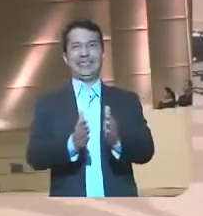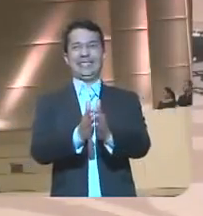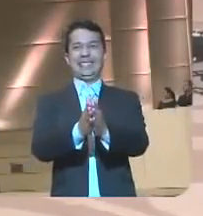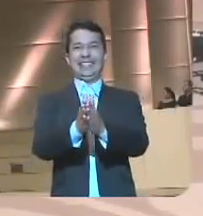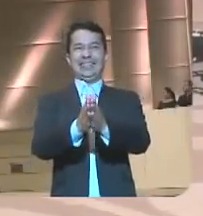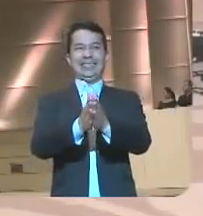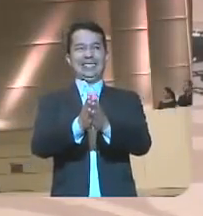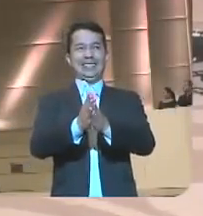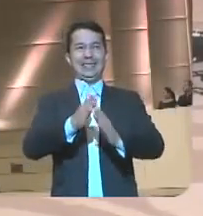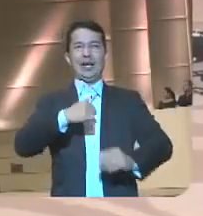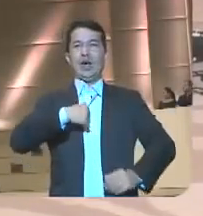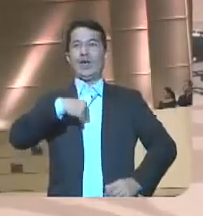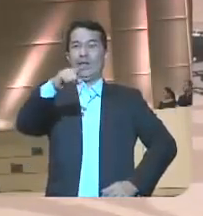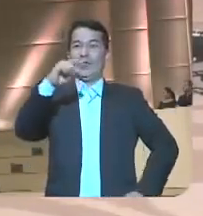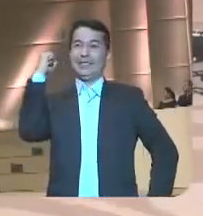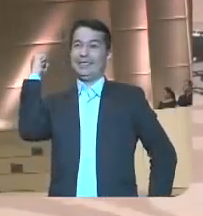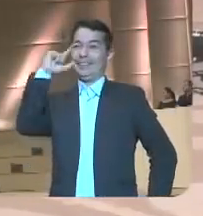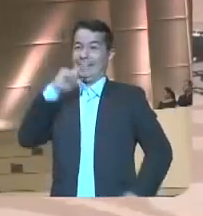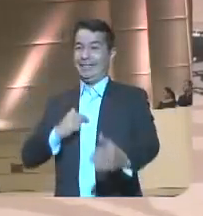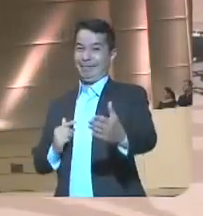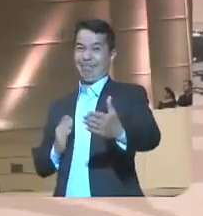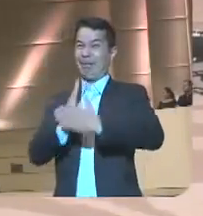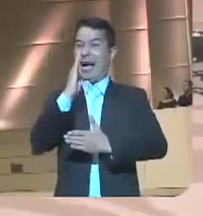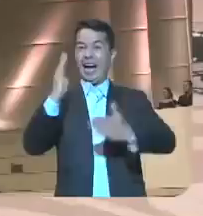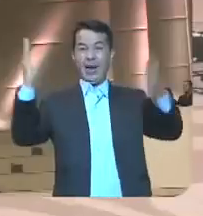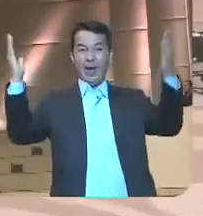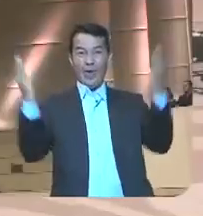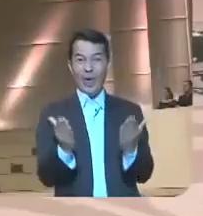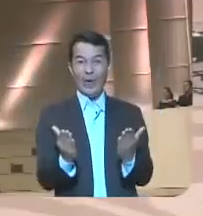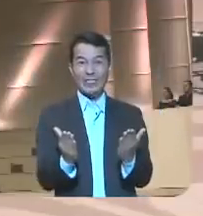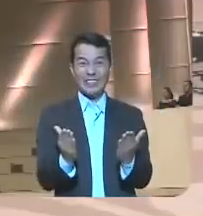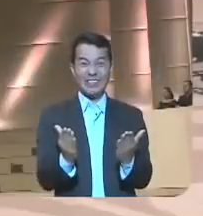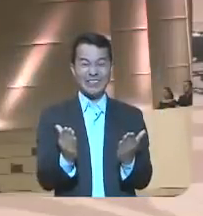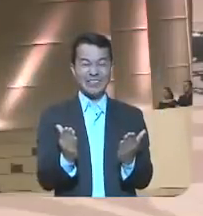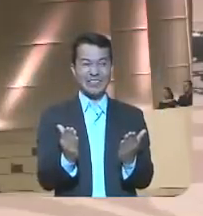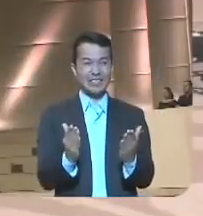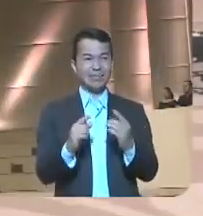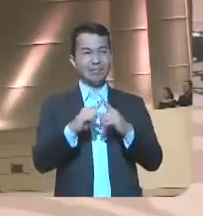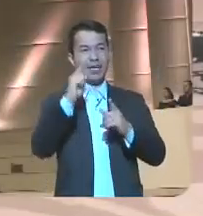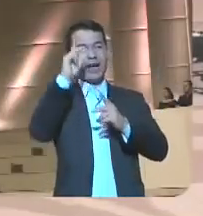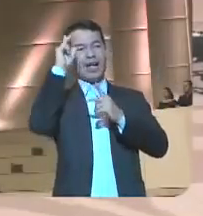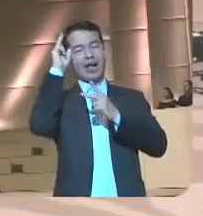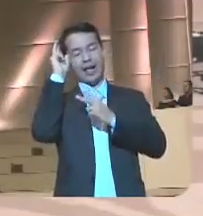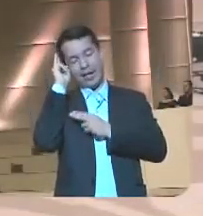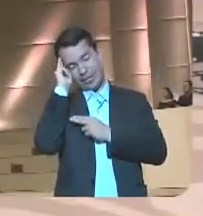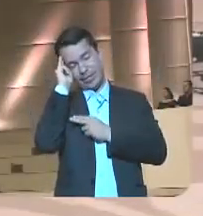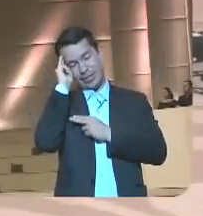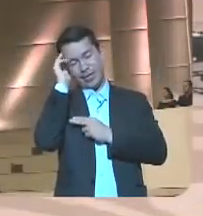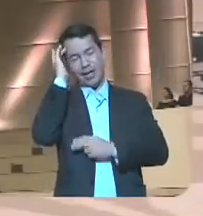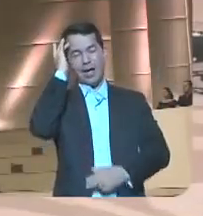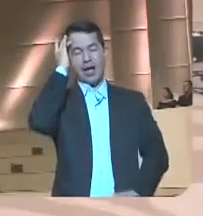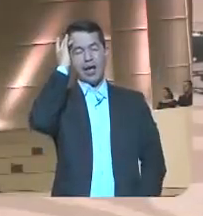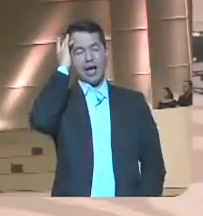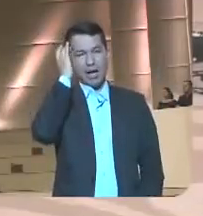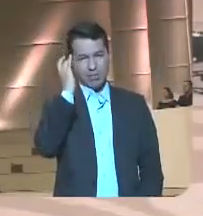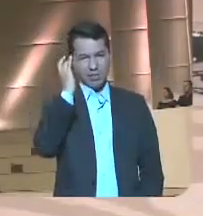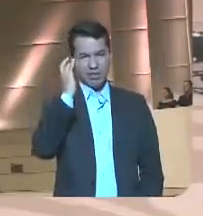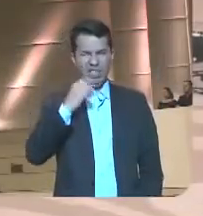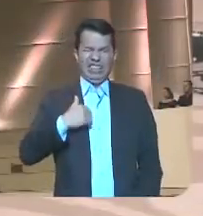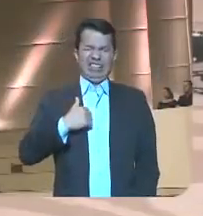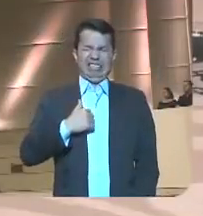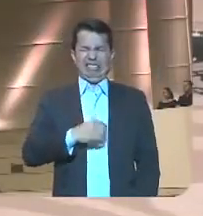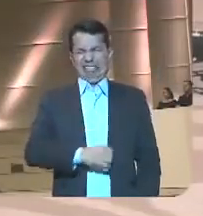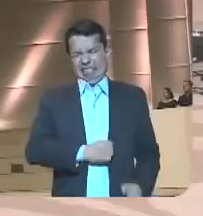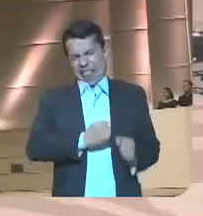ninguém me segura fala verdade mas tem dia que a gente fala assim senhor se eu pudesse cobrir minha cabeça ficar aqui debaixo